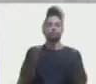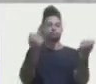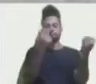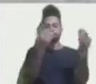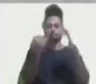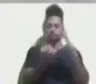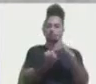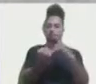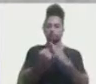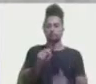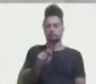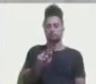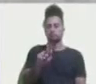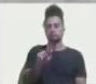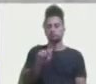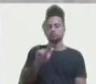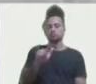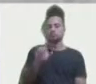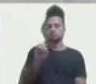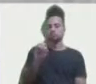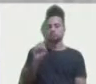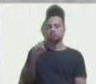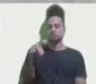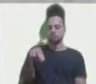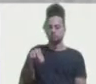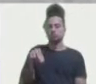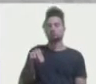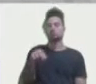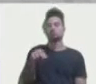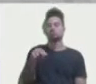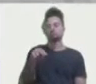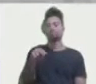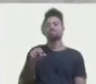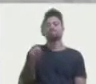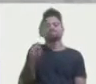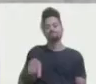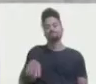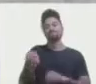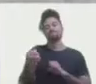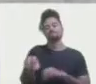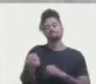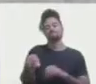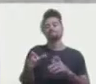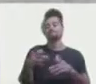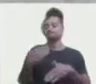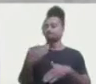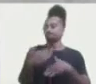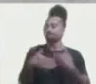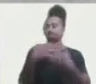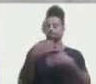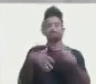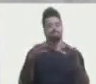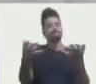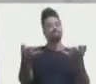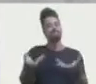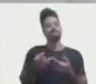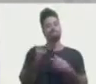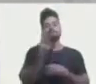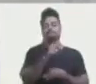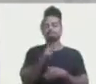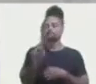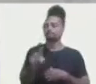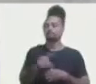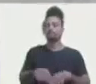de Formação científica educando educadores desenvolvendo competências para professores e é